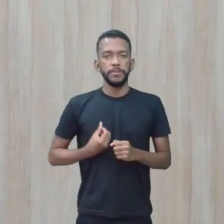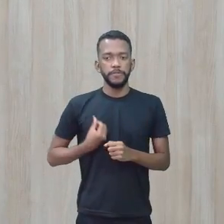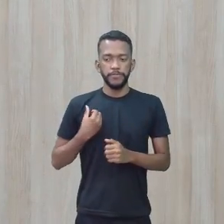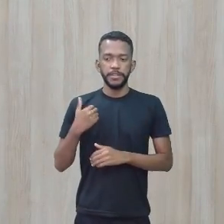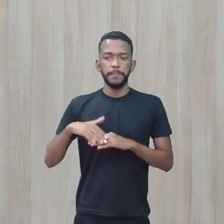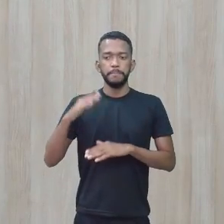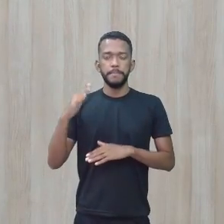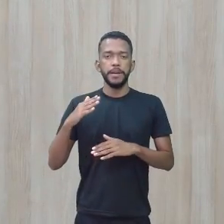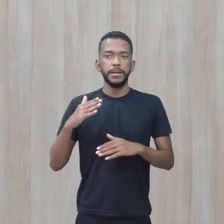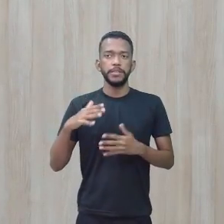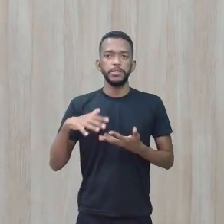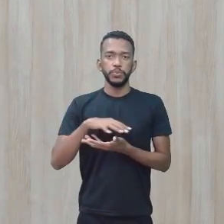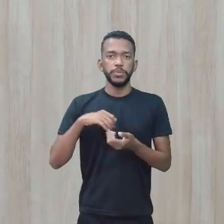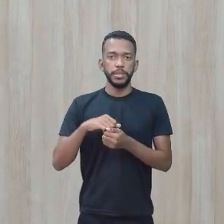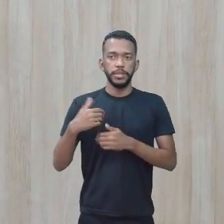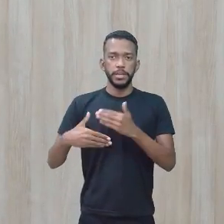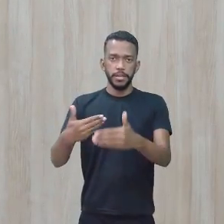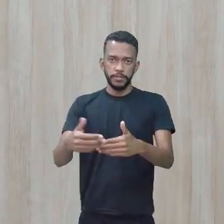mais sustentável?